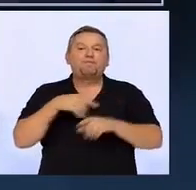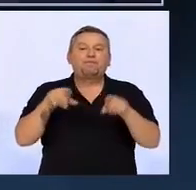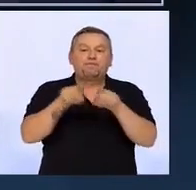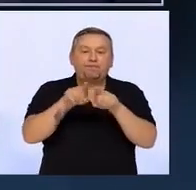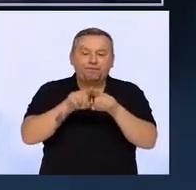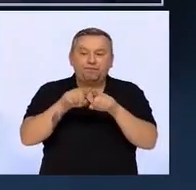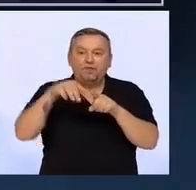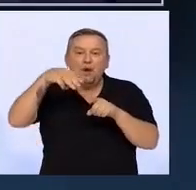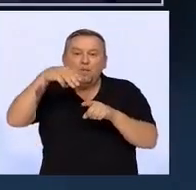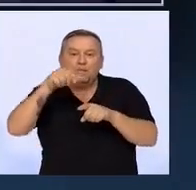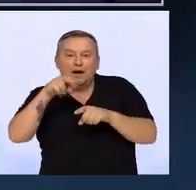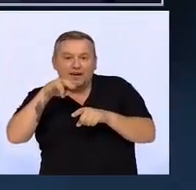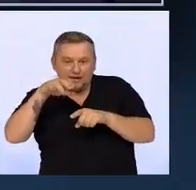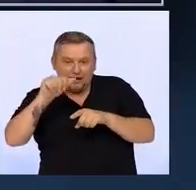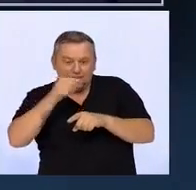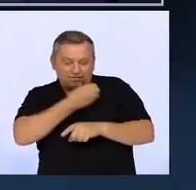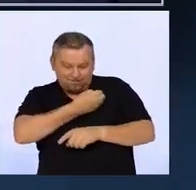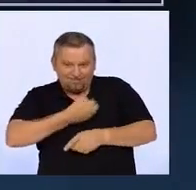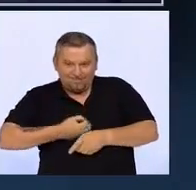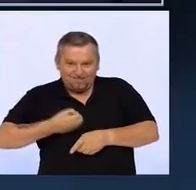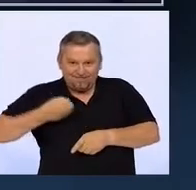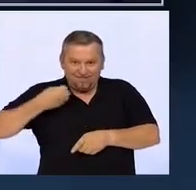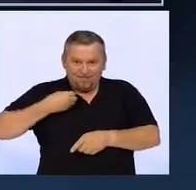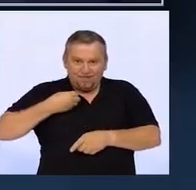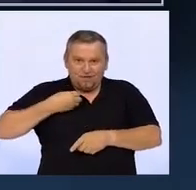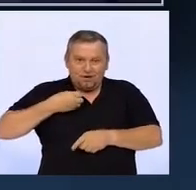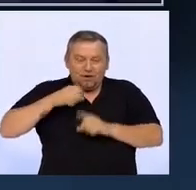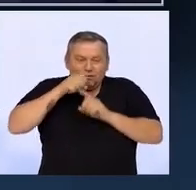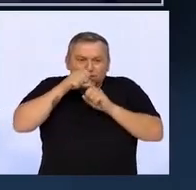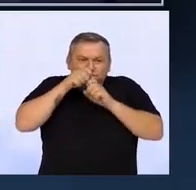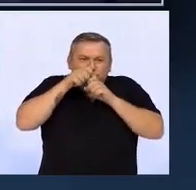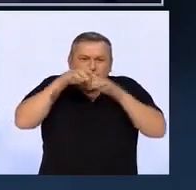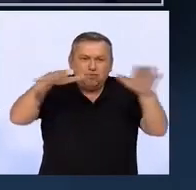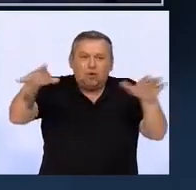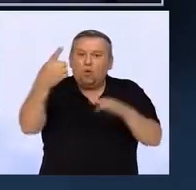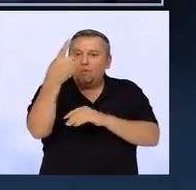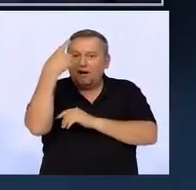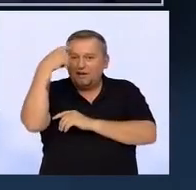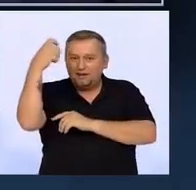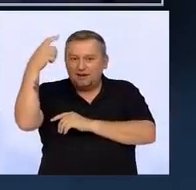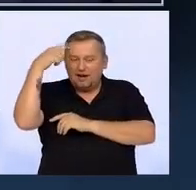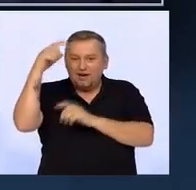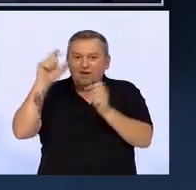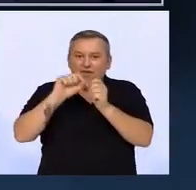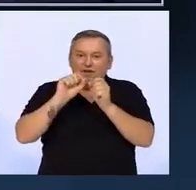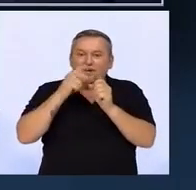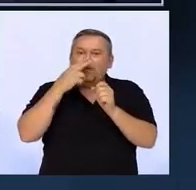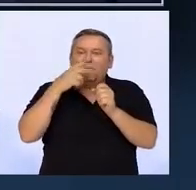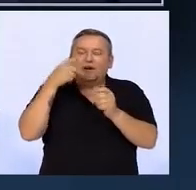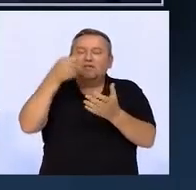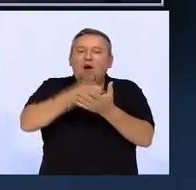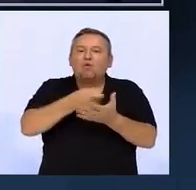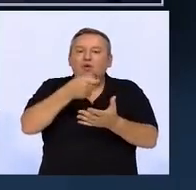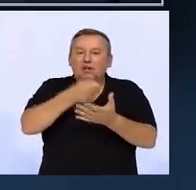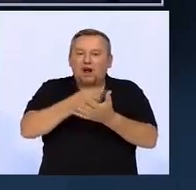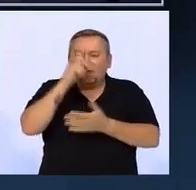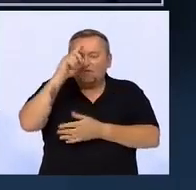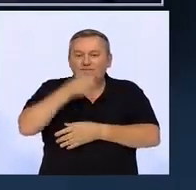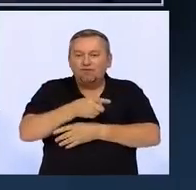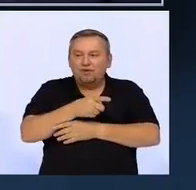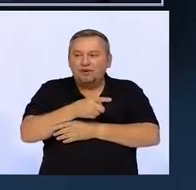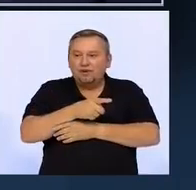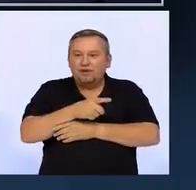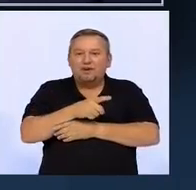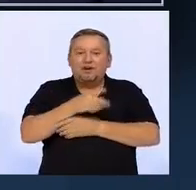A Marina, eu acho que ela lançou uma ideia que é de criar uma espécie de autoridade que